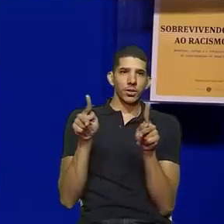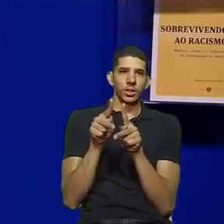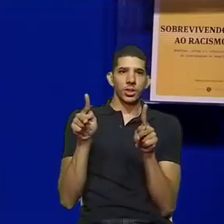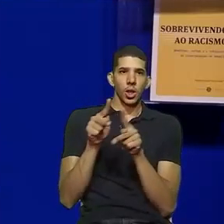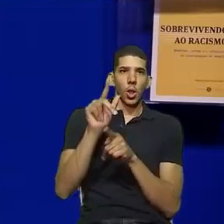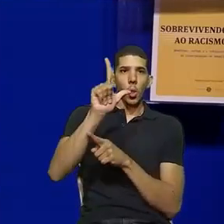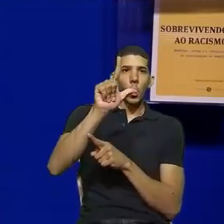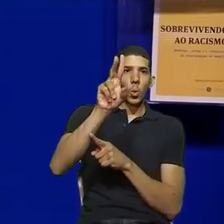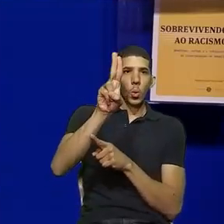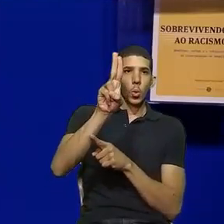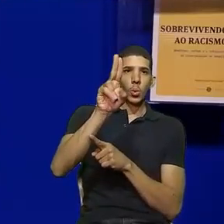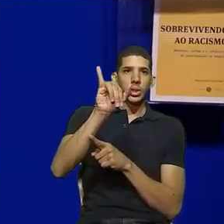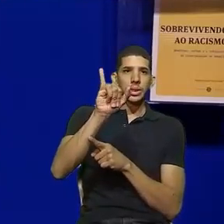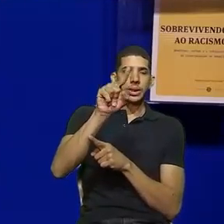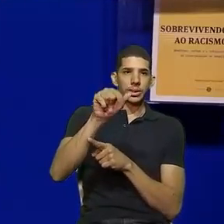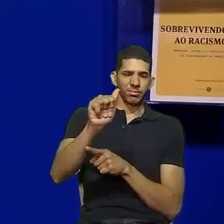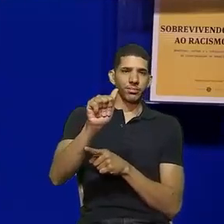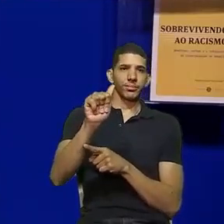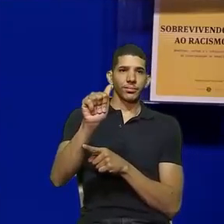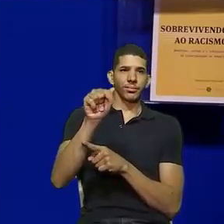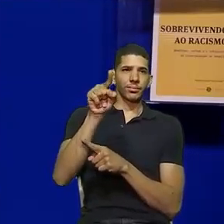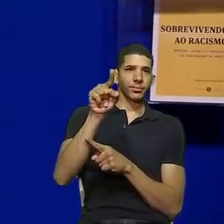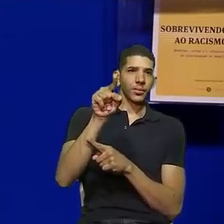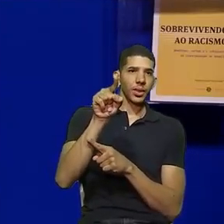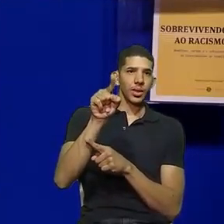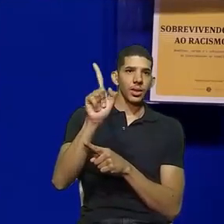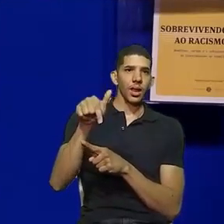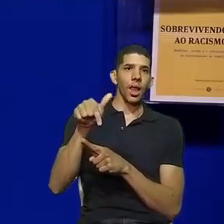educadora cearense, na minha graduação.